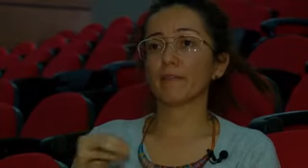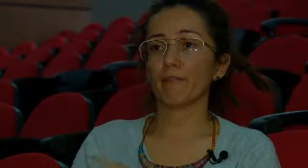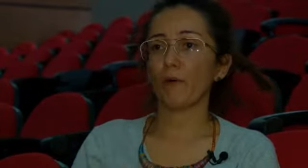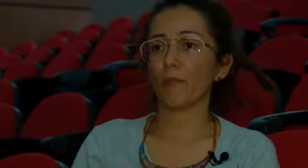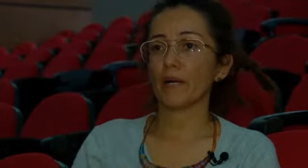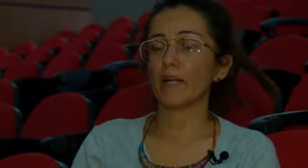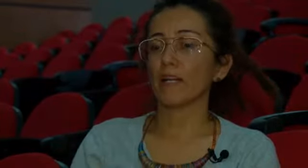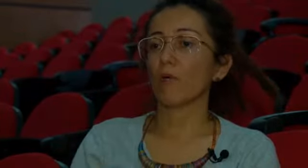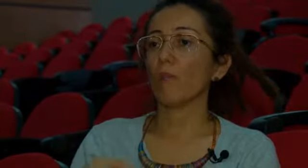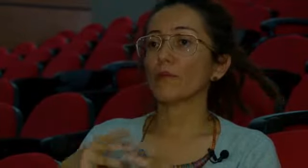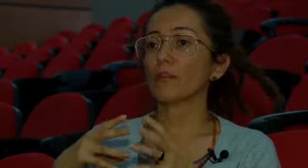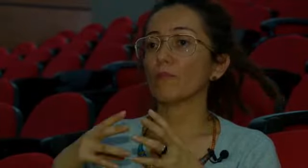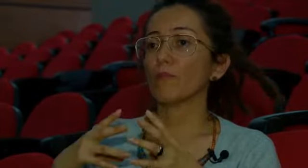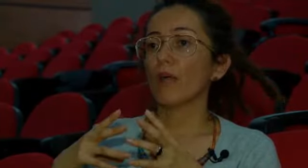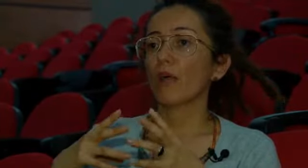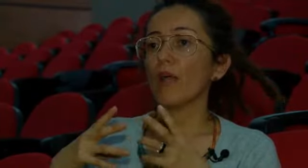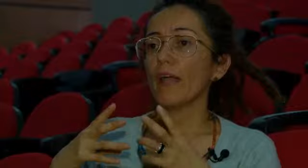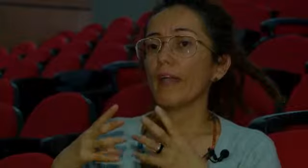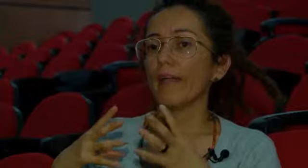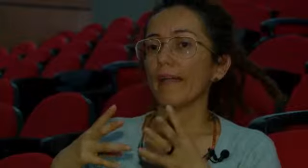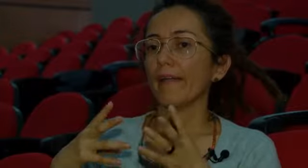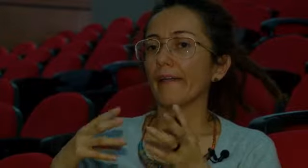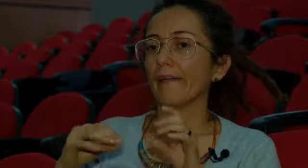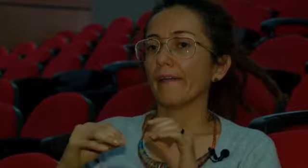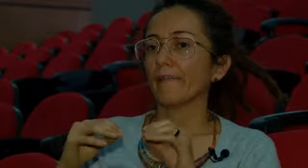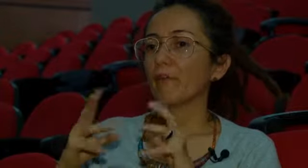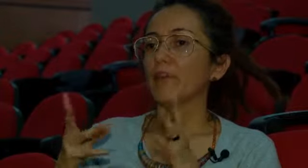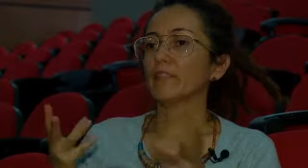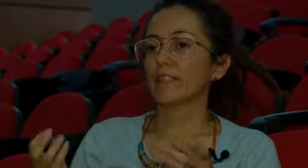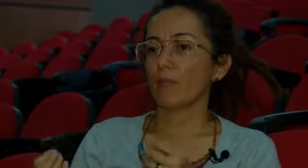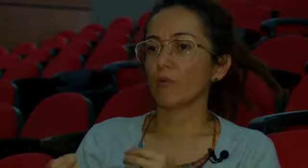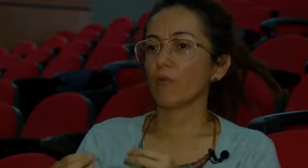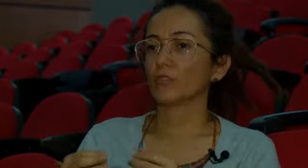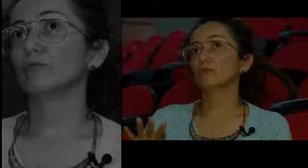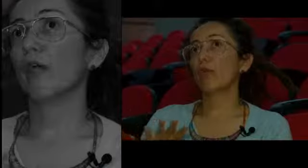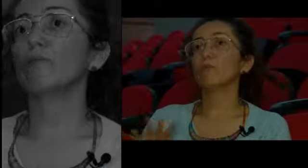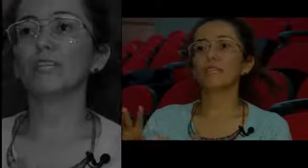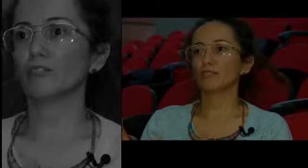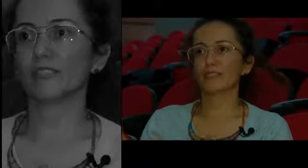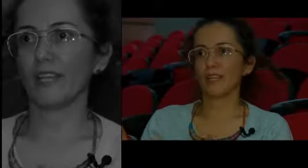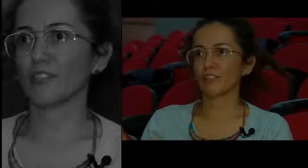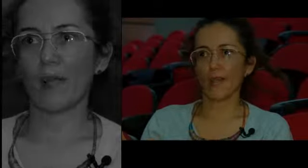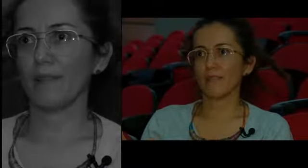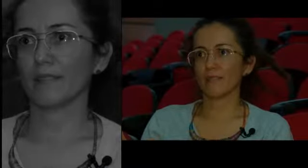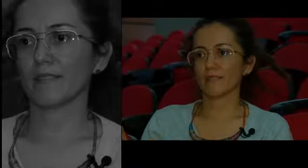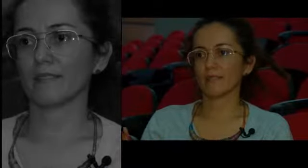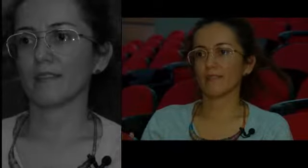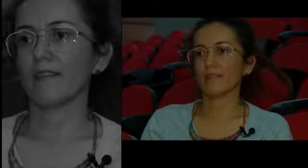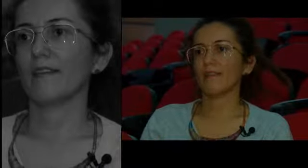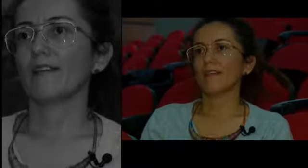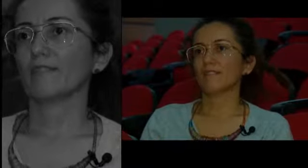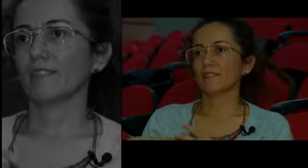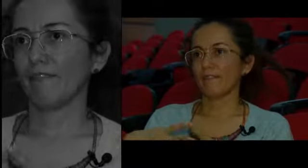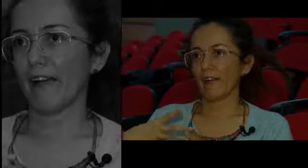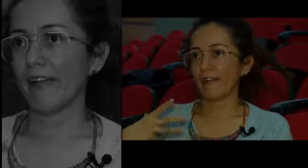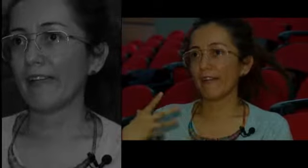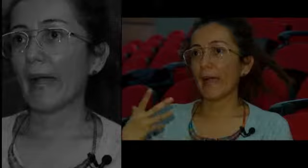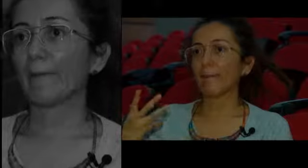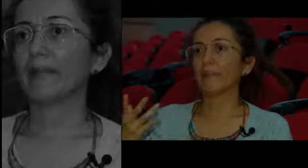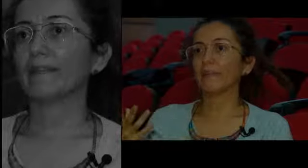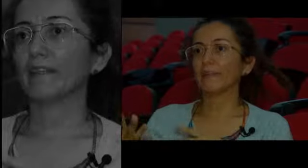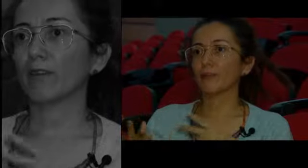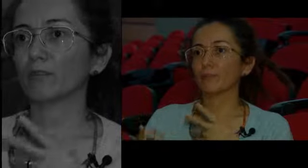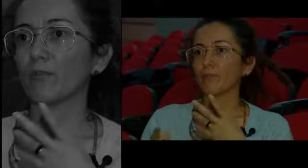da plataforma. Como que eu vou iniciar o meu curso? Não é um bicho de 7 cabeças. Você